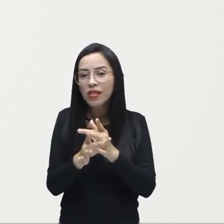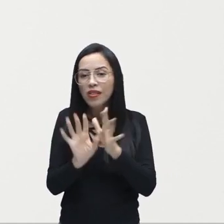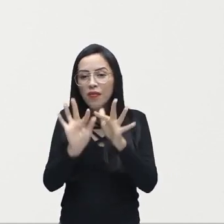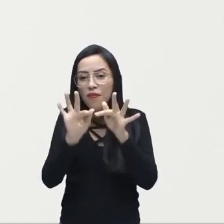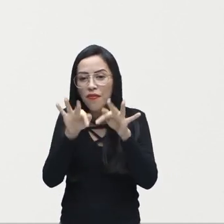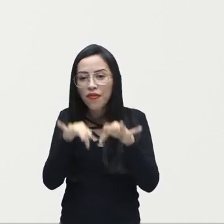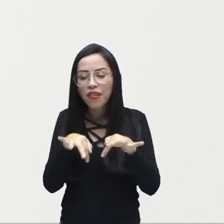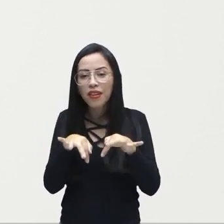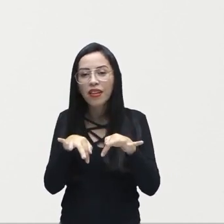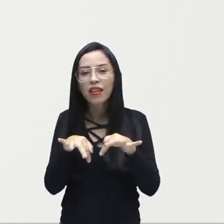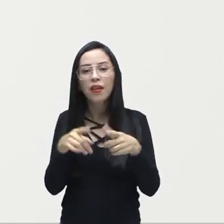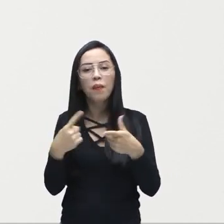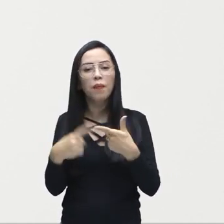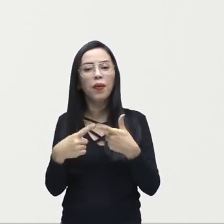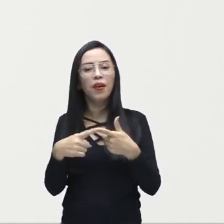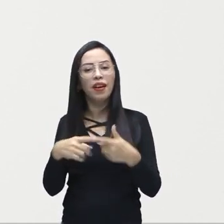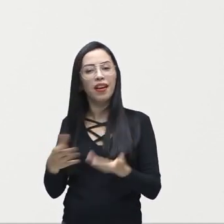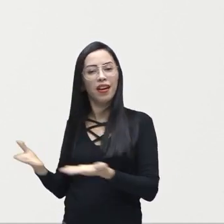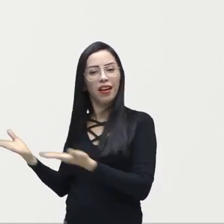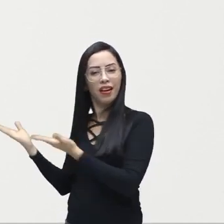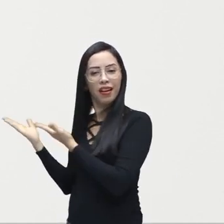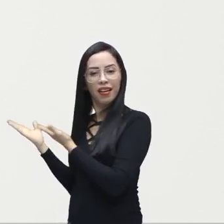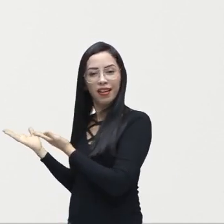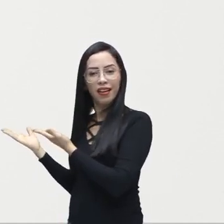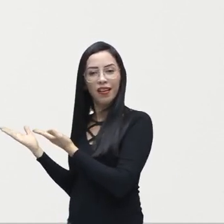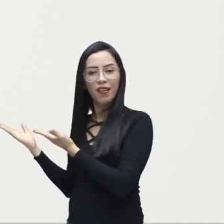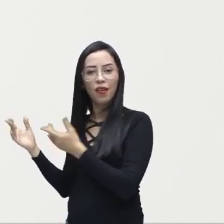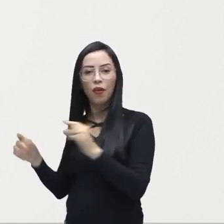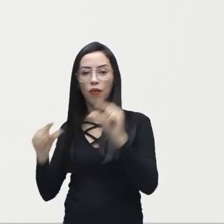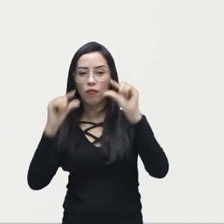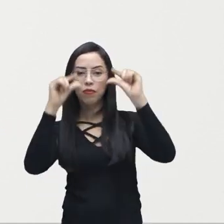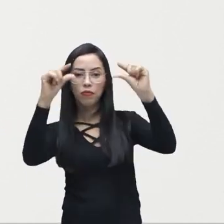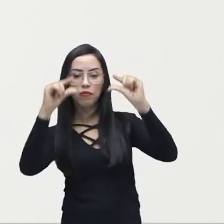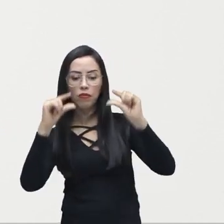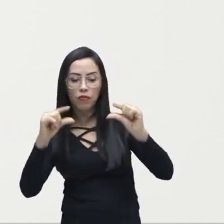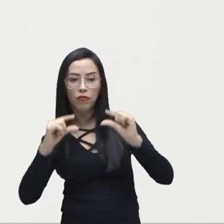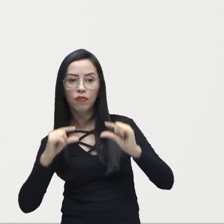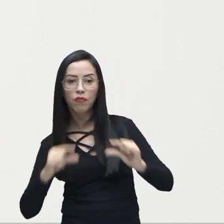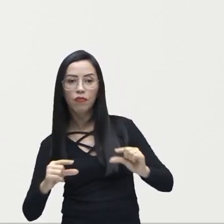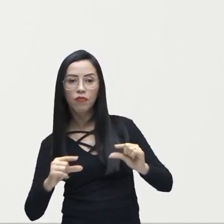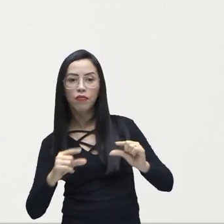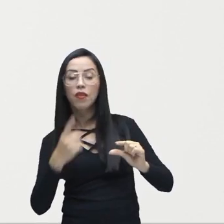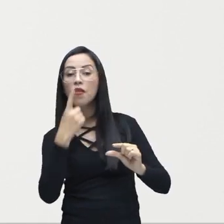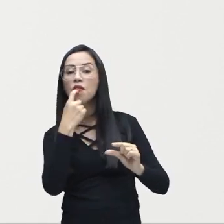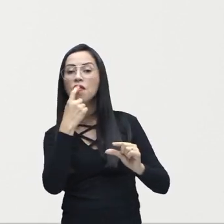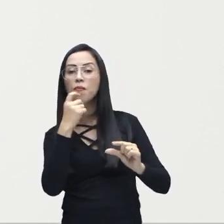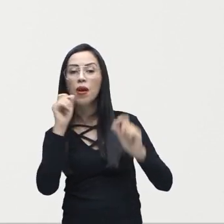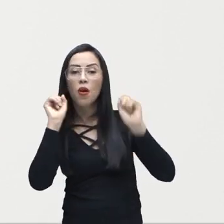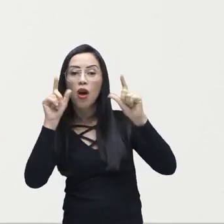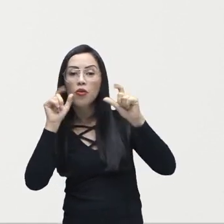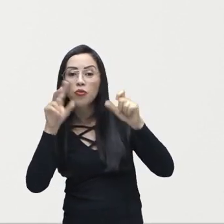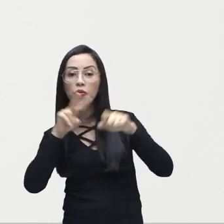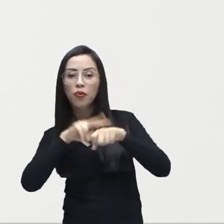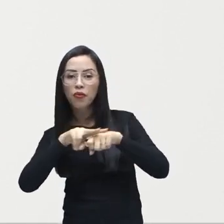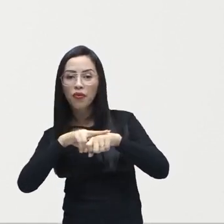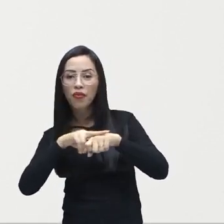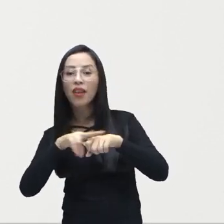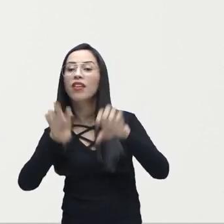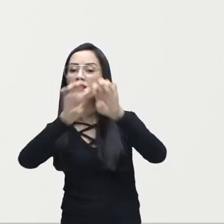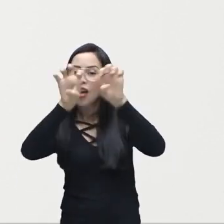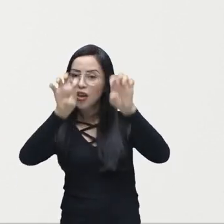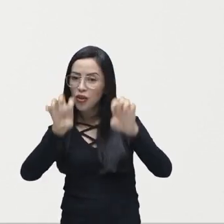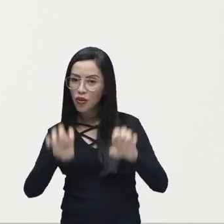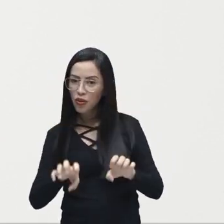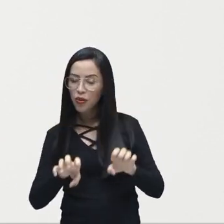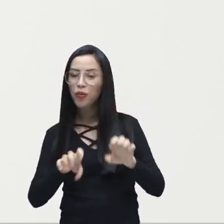estava muito feliz e entusiasmado, mostrando seu carro novo. Então, nós temos uma estrutura aqui,